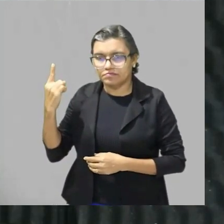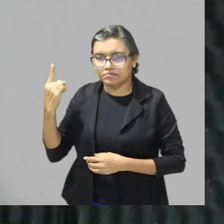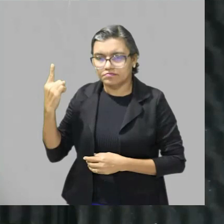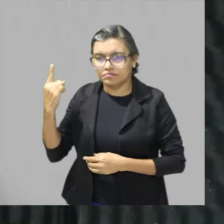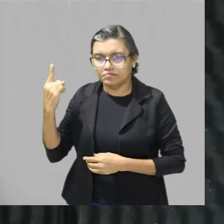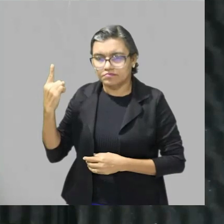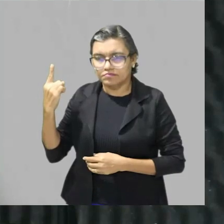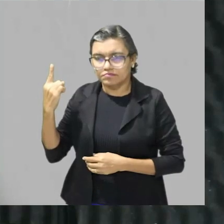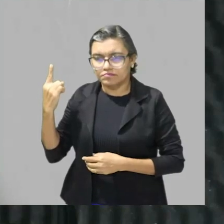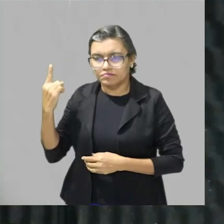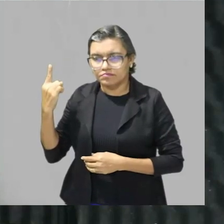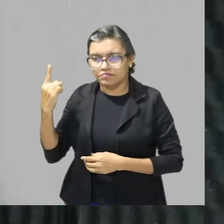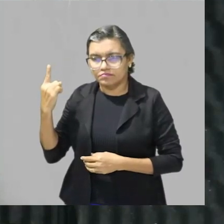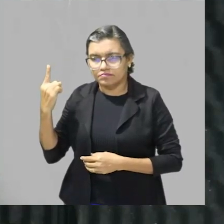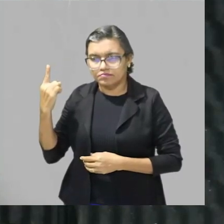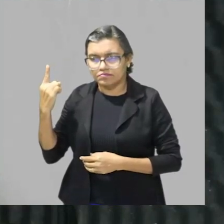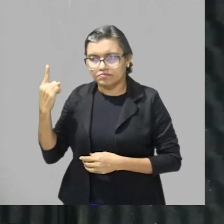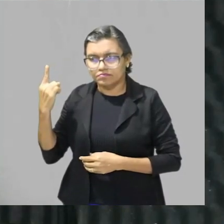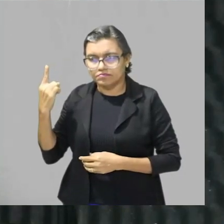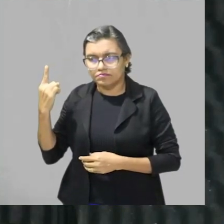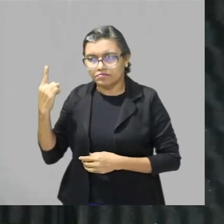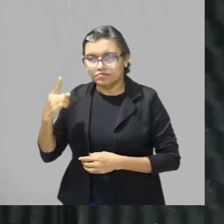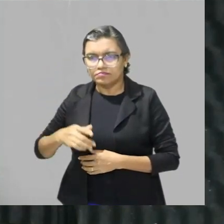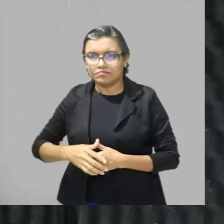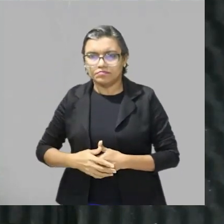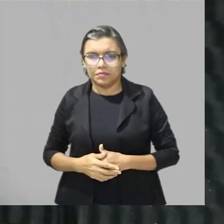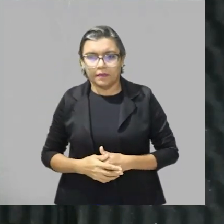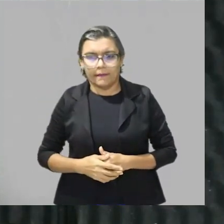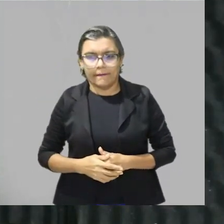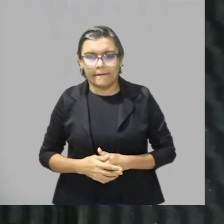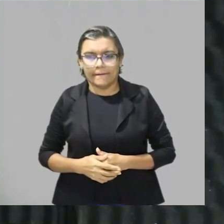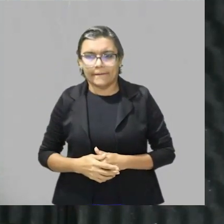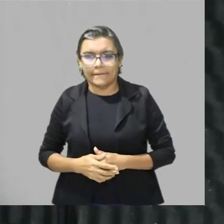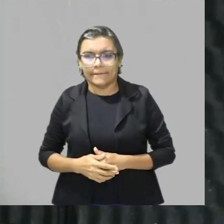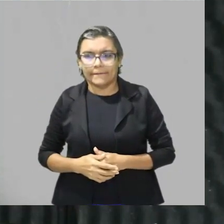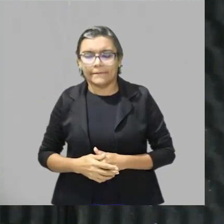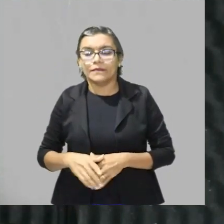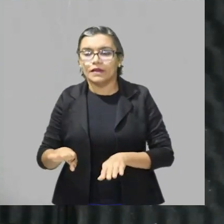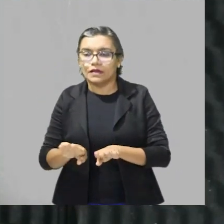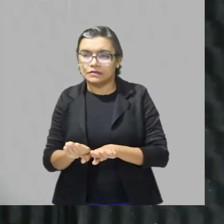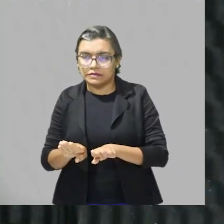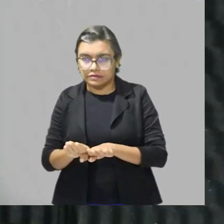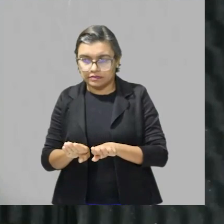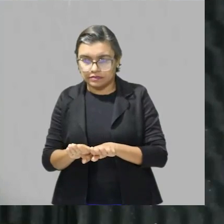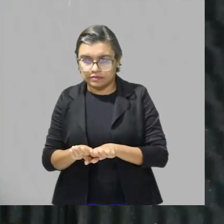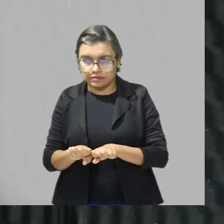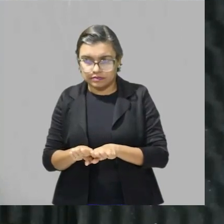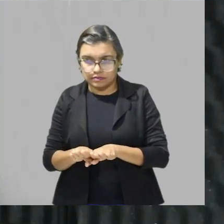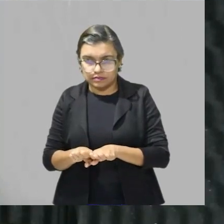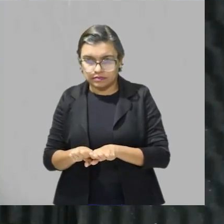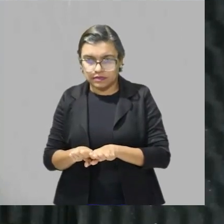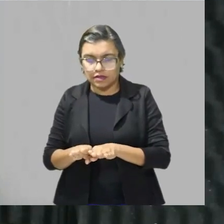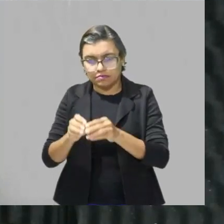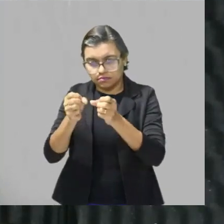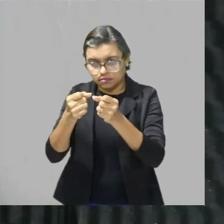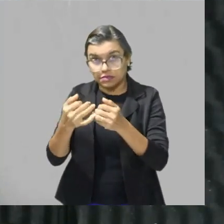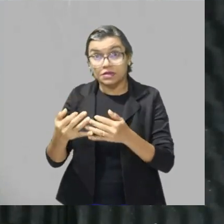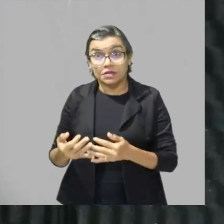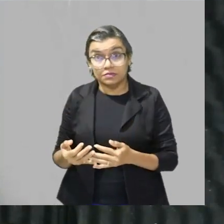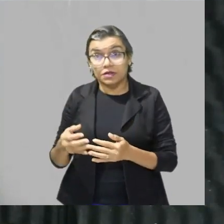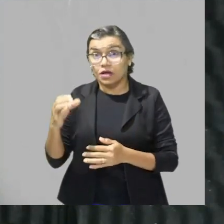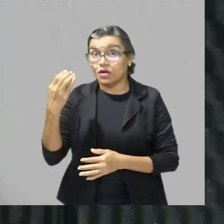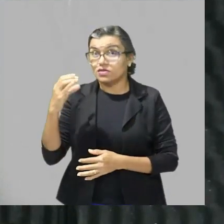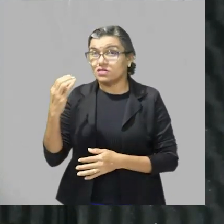exteriores da não ciência mas apenas para o estágio de conhecimento científicos historicamente ultrapassados